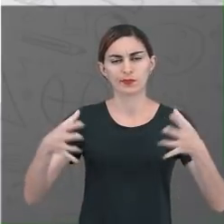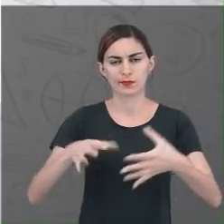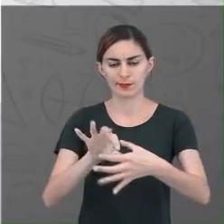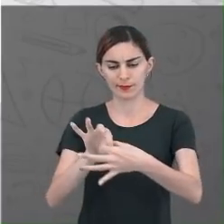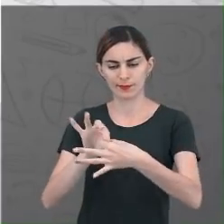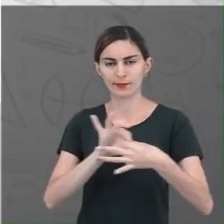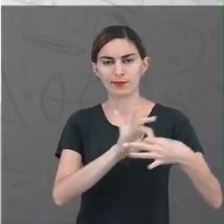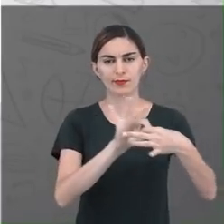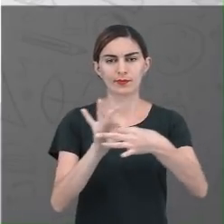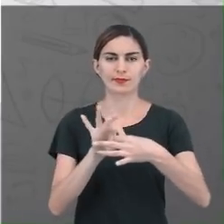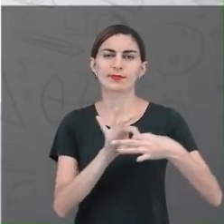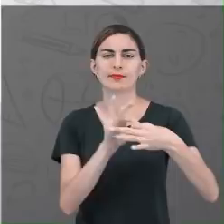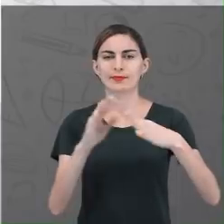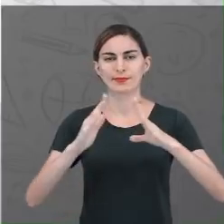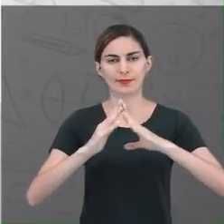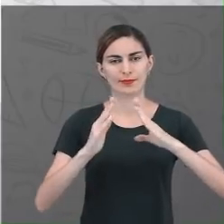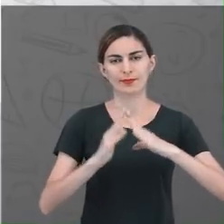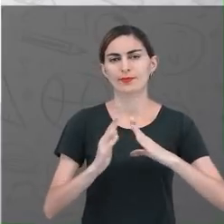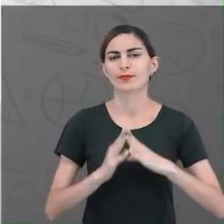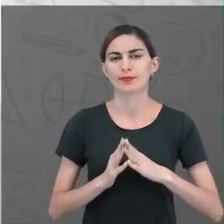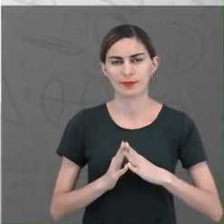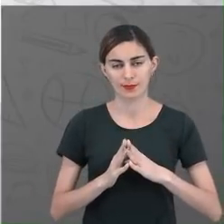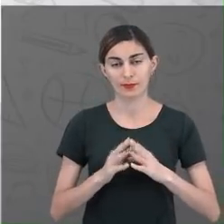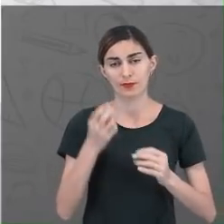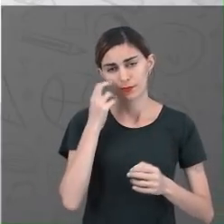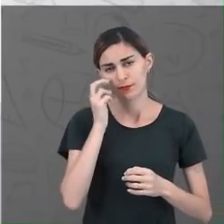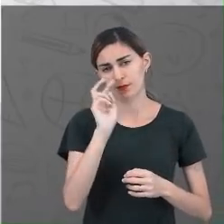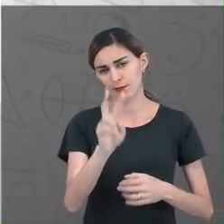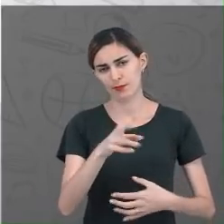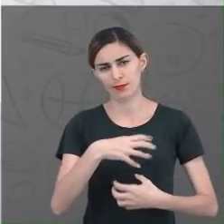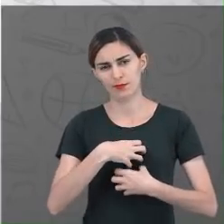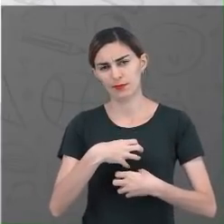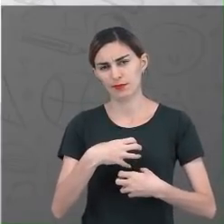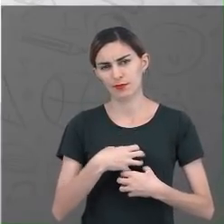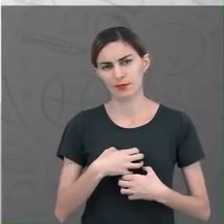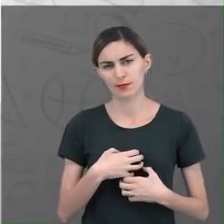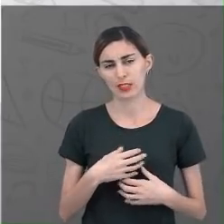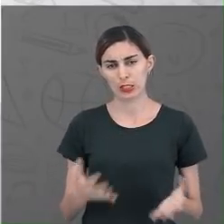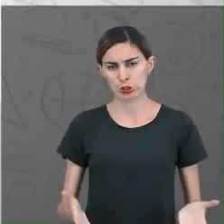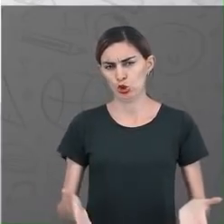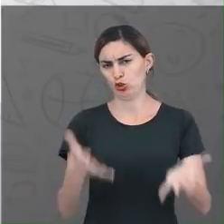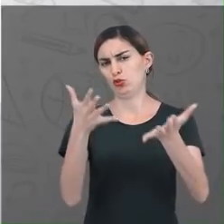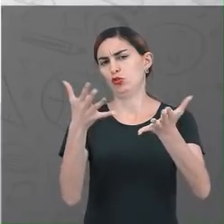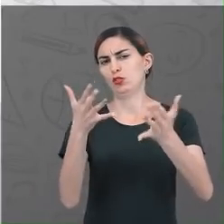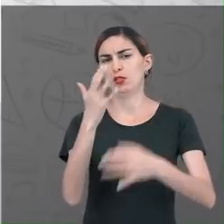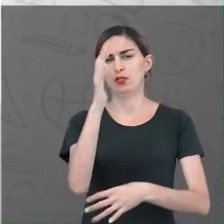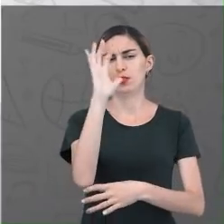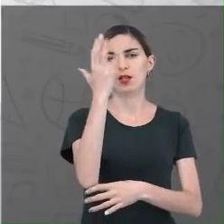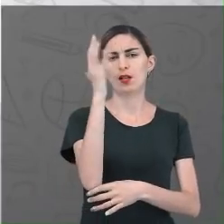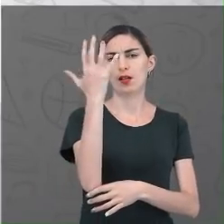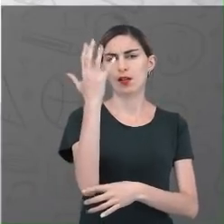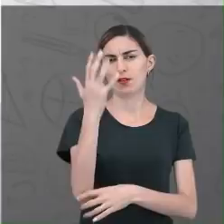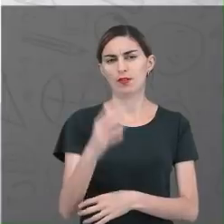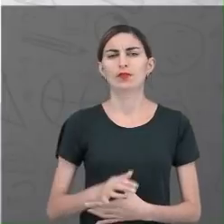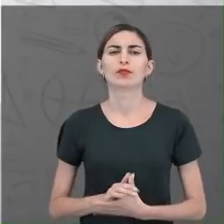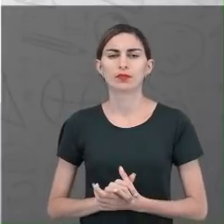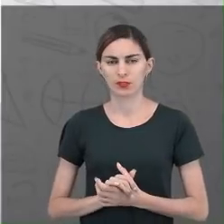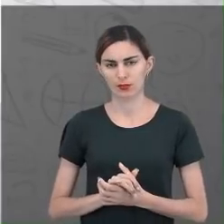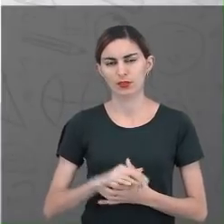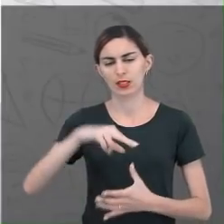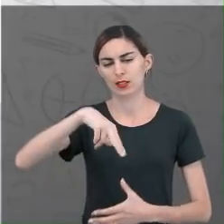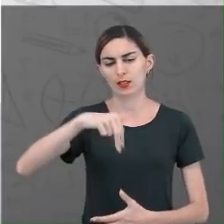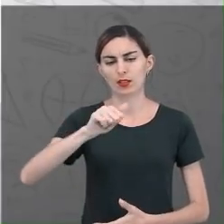entorno dessa árvore. Mas o efeito que a gente sente é do destaque dado ao elemento da